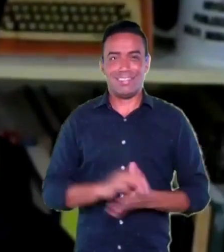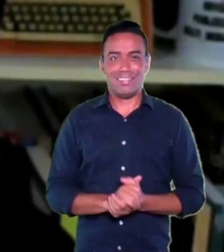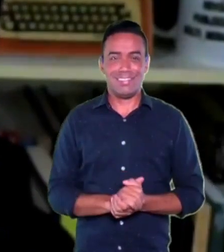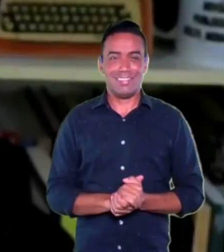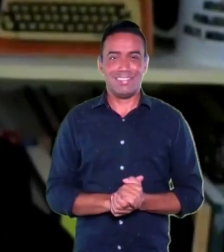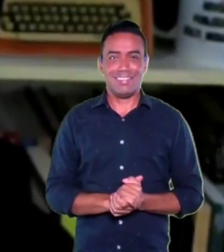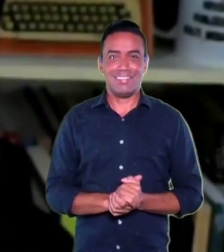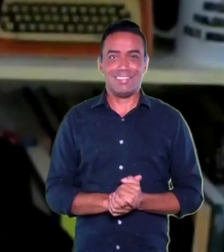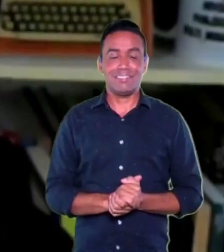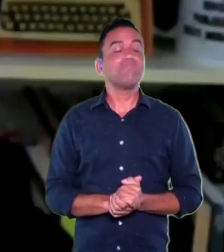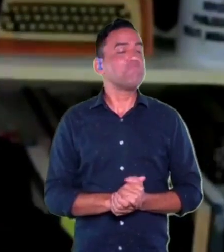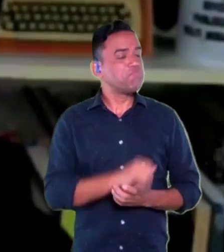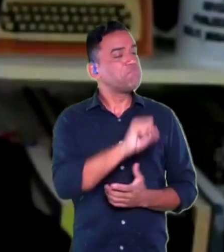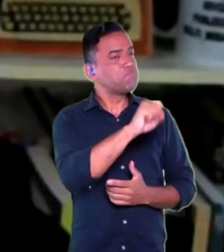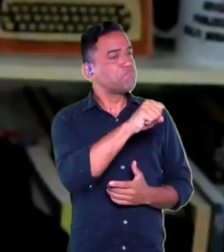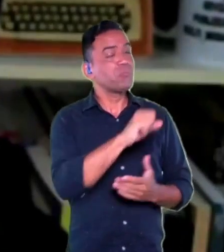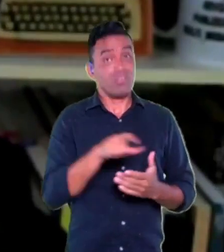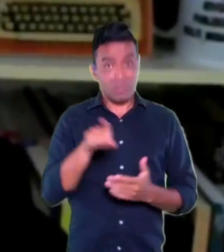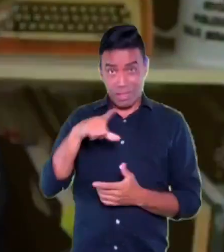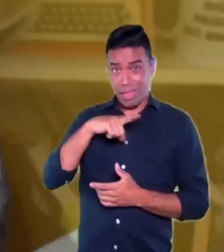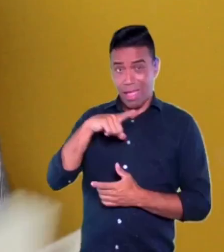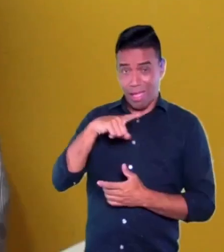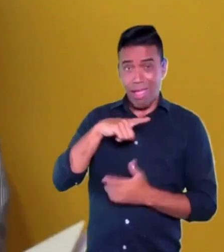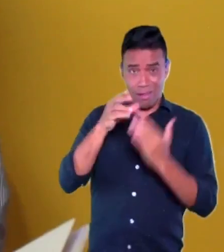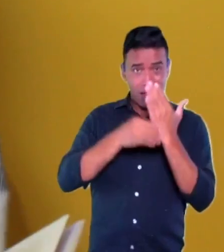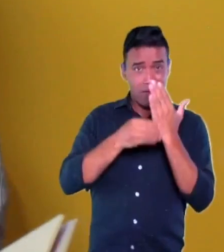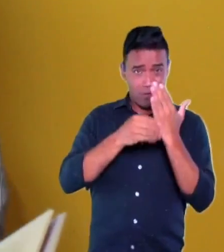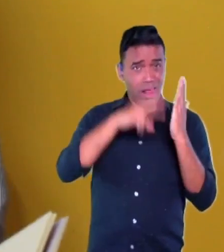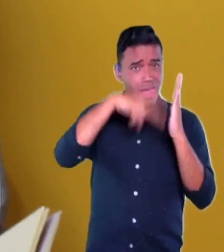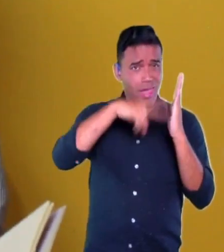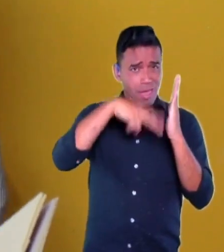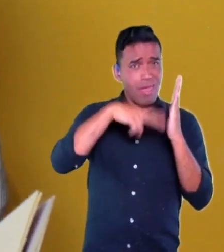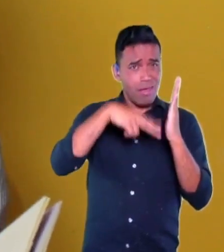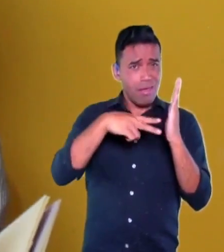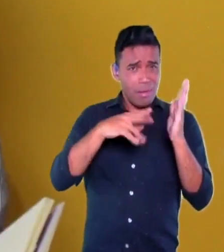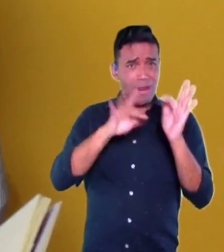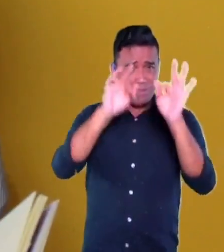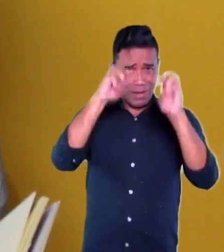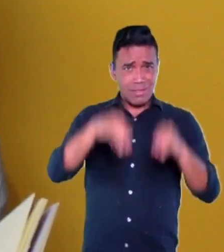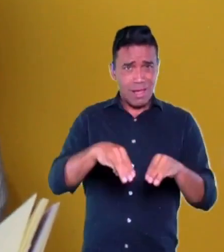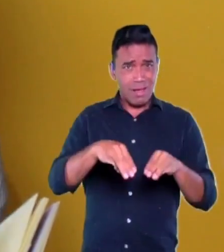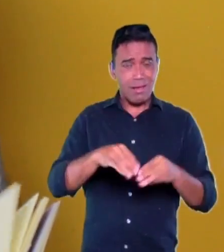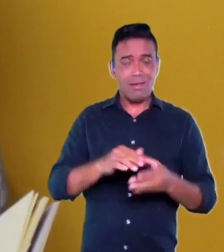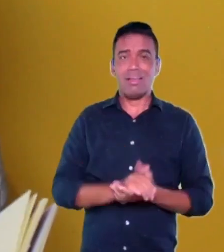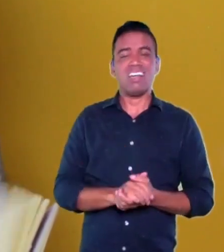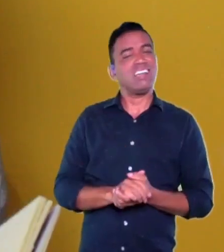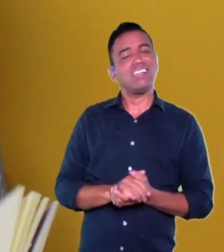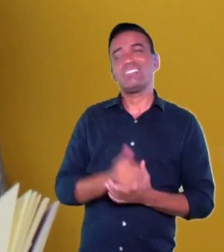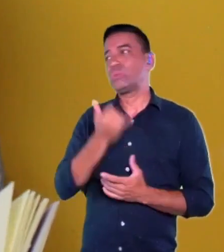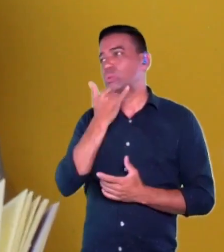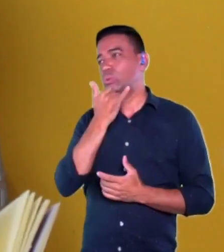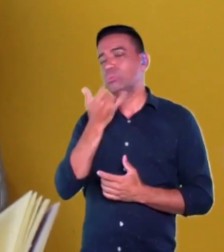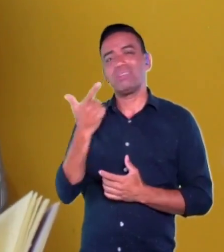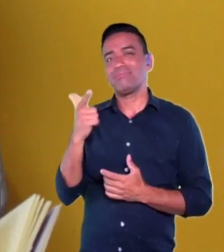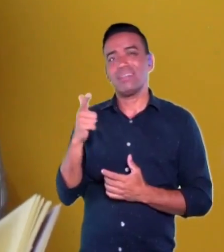Uhum. Você está com ele aí? Você quer ler algum verbete para a gente encerrar? Não, não tô com ele. Não,